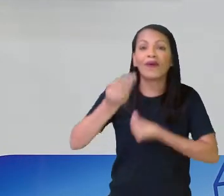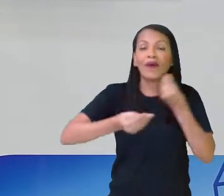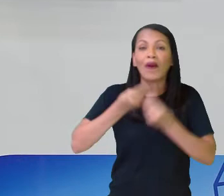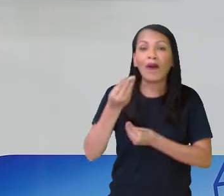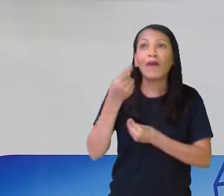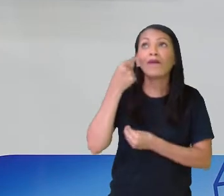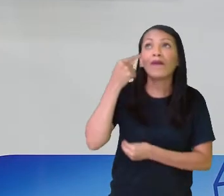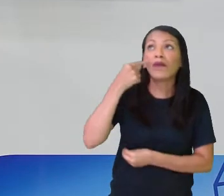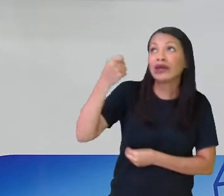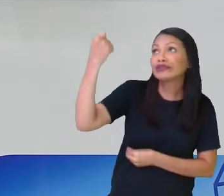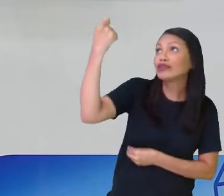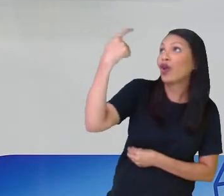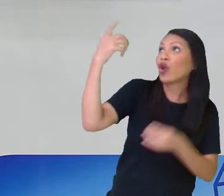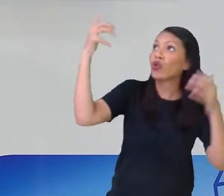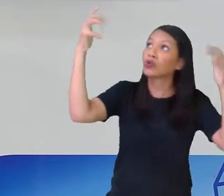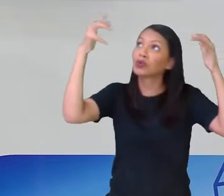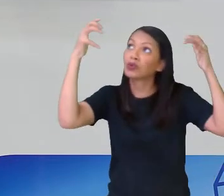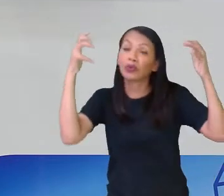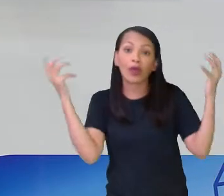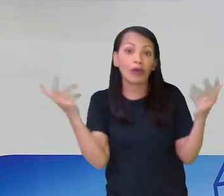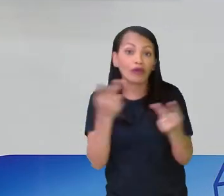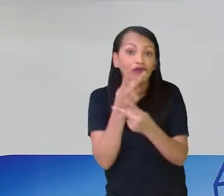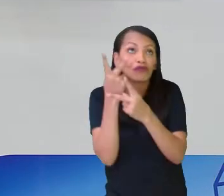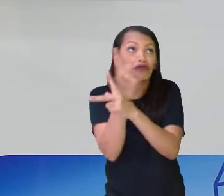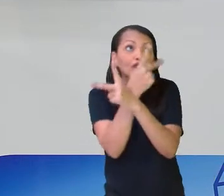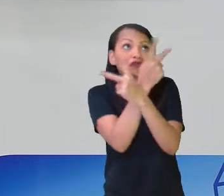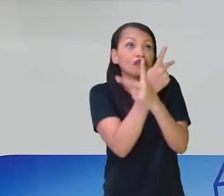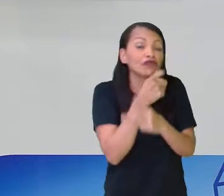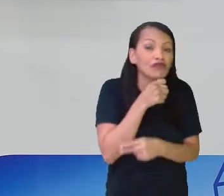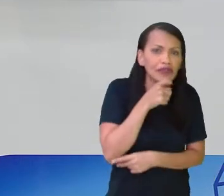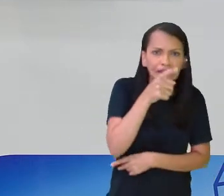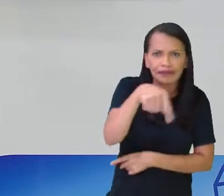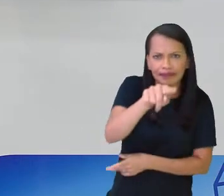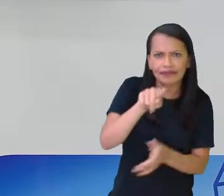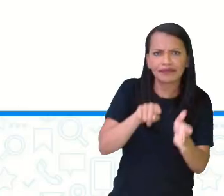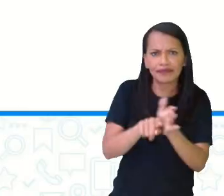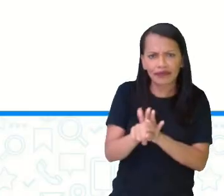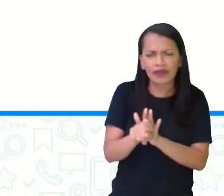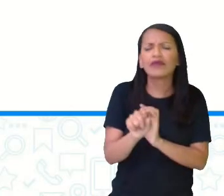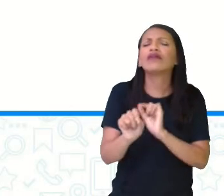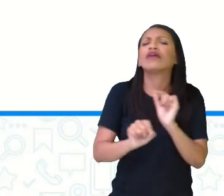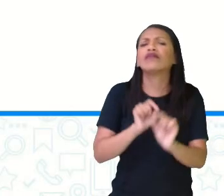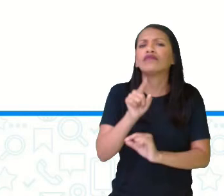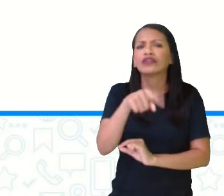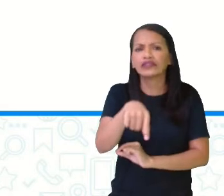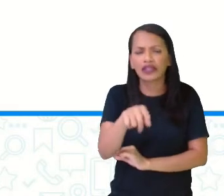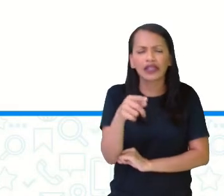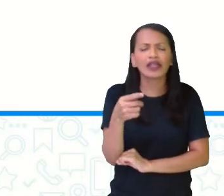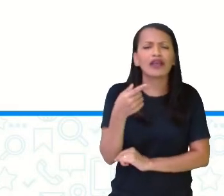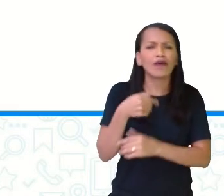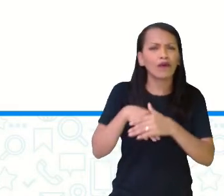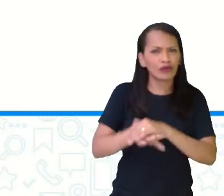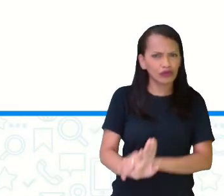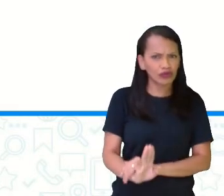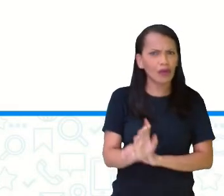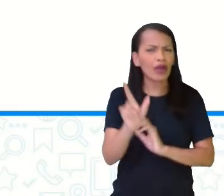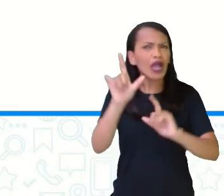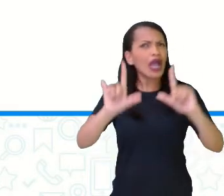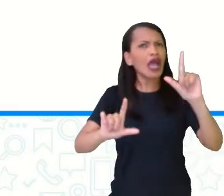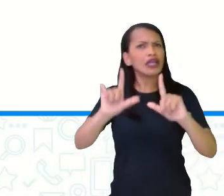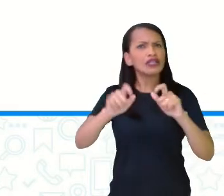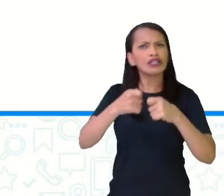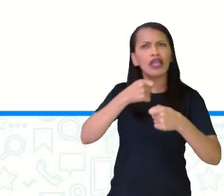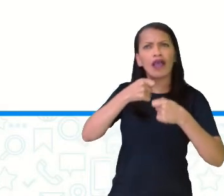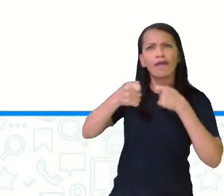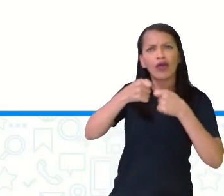seu bairro. Não sei como você está, mas eu quero te perguntar. Você costuma assistir reportagens? Professor, é